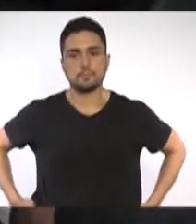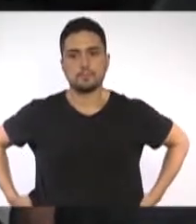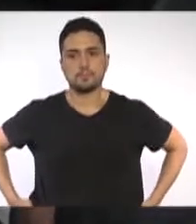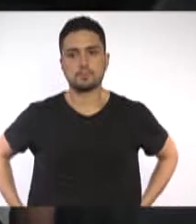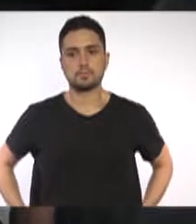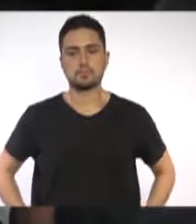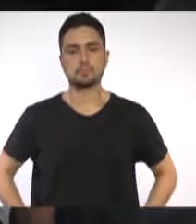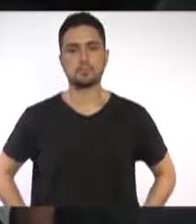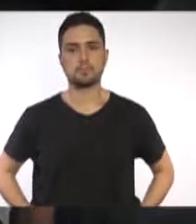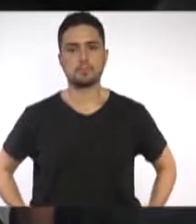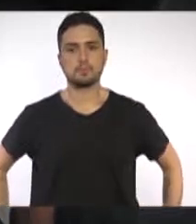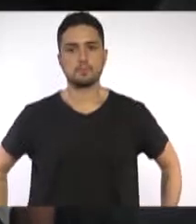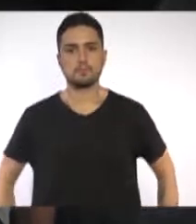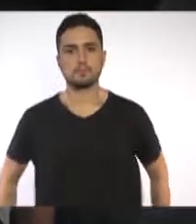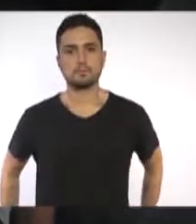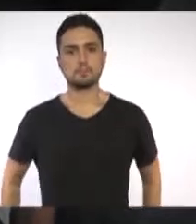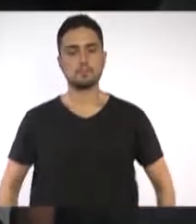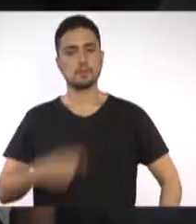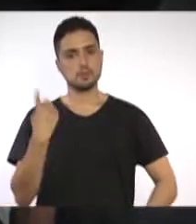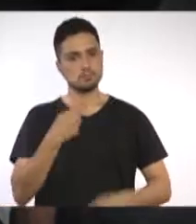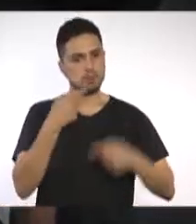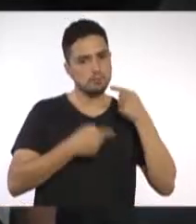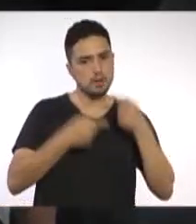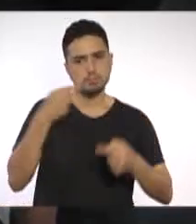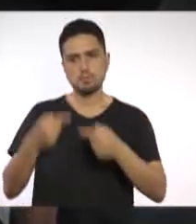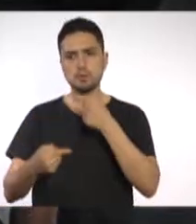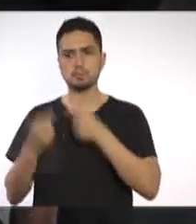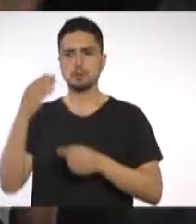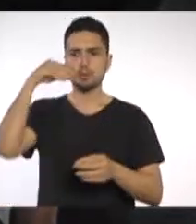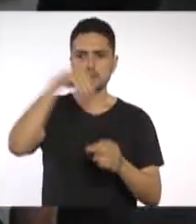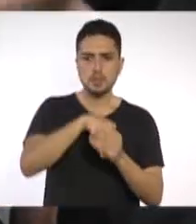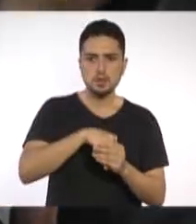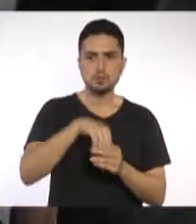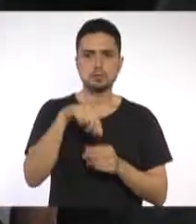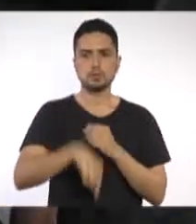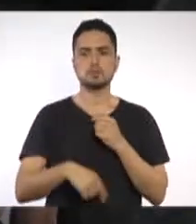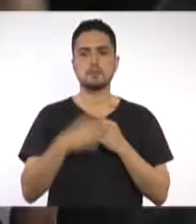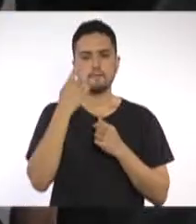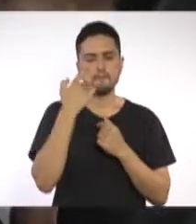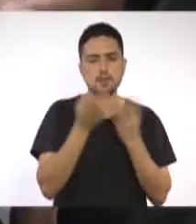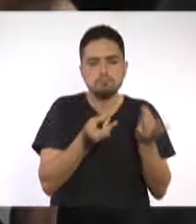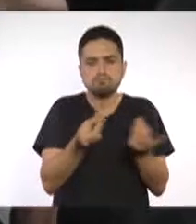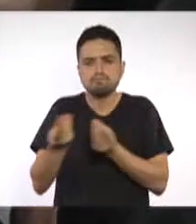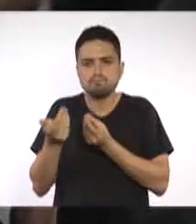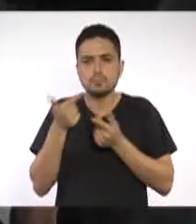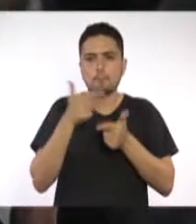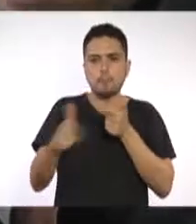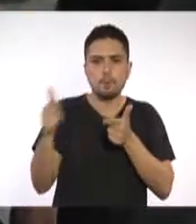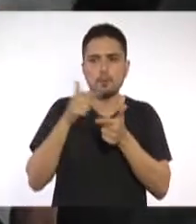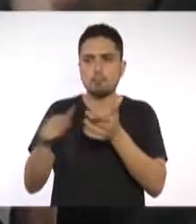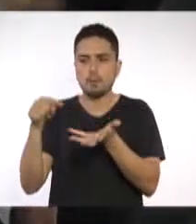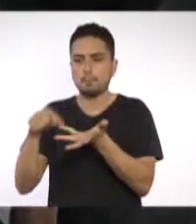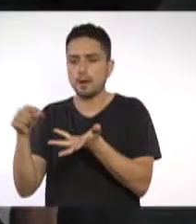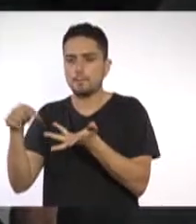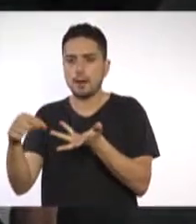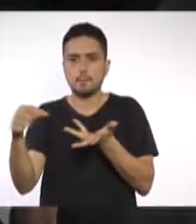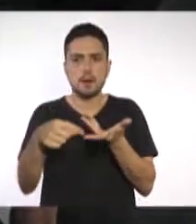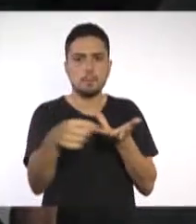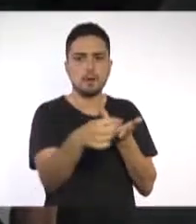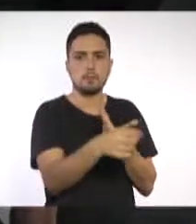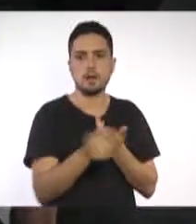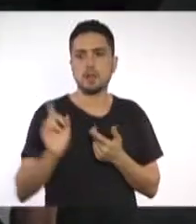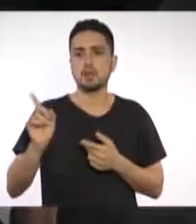a questão internamente, apurar os fatos internamente, não só aqueles que estão descritos na conversa, no diálogo que Vossa Excelência